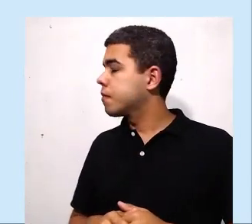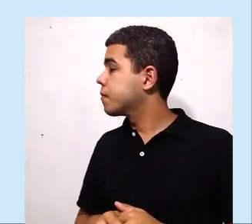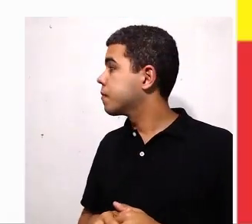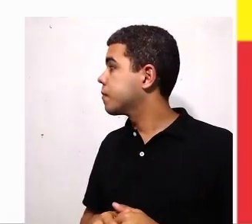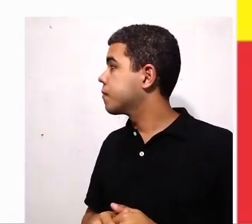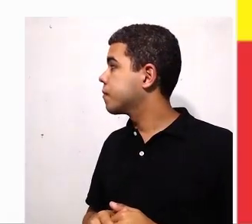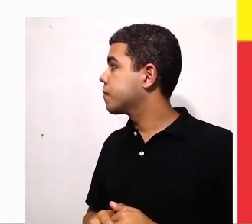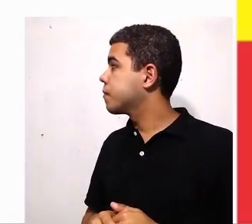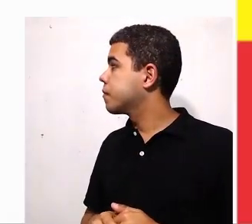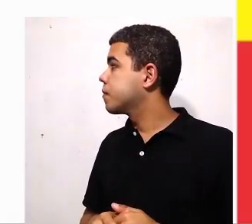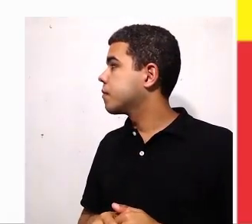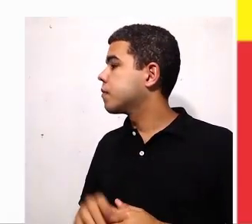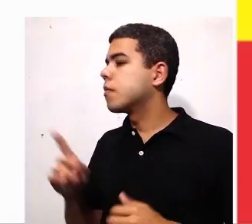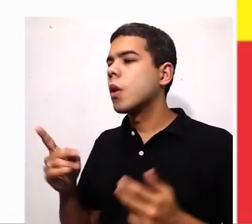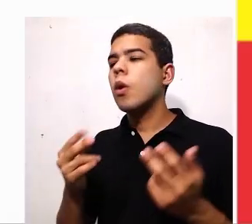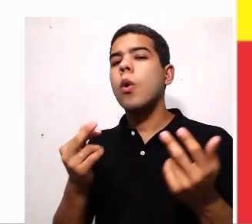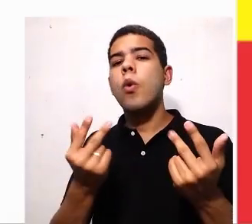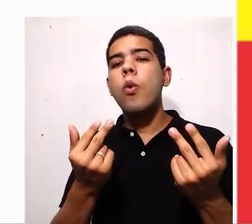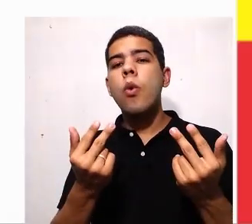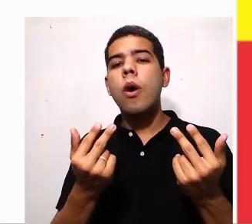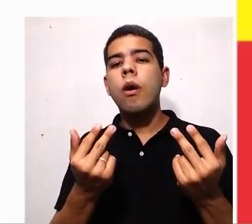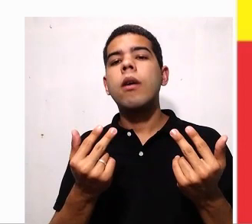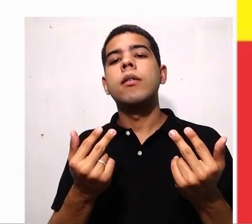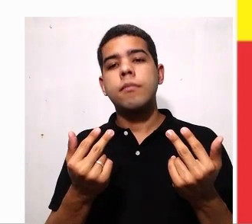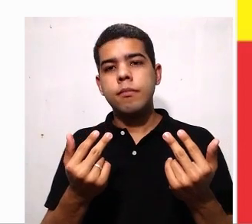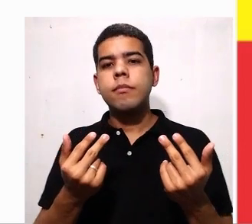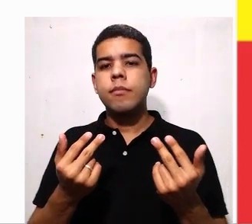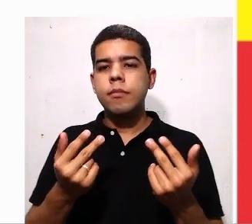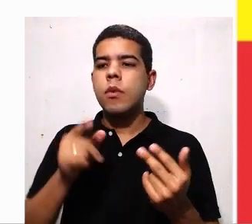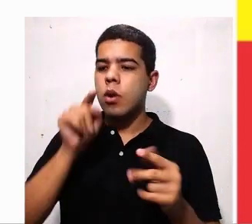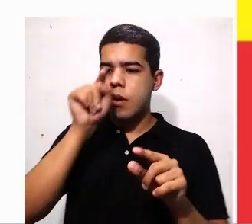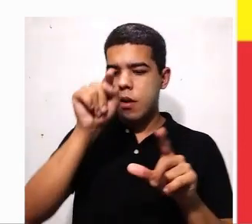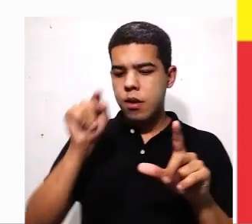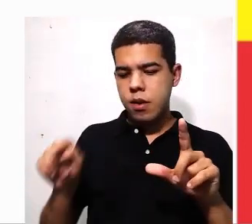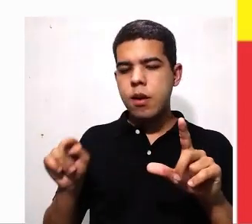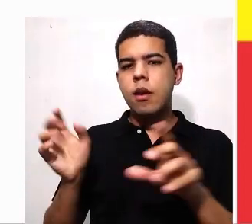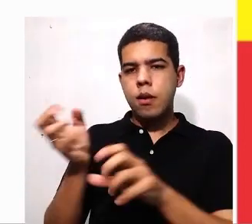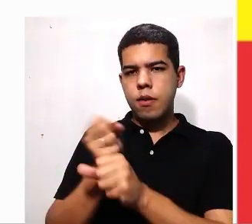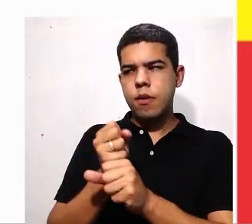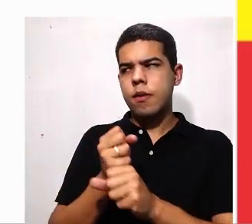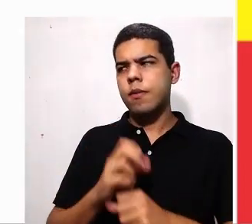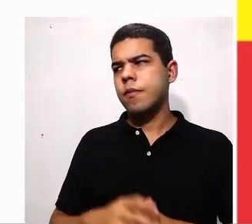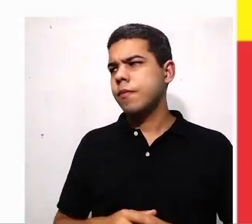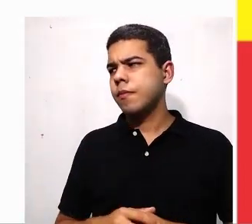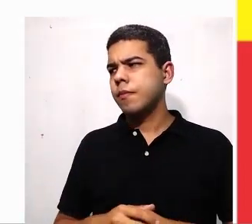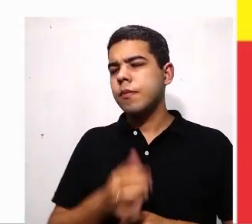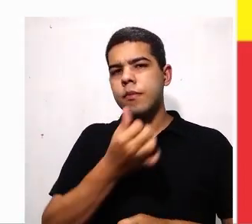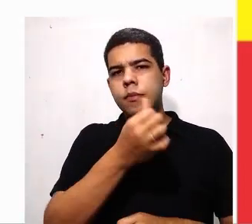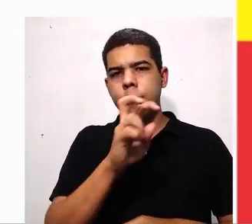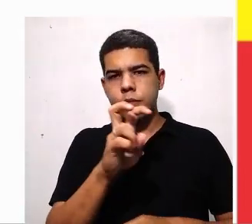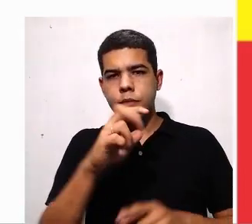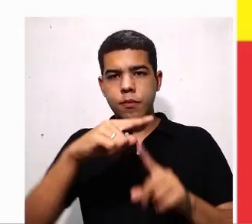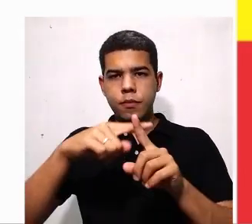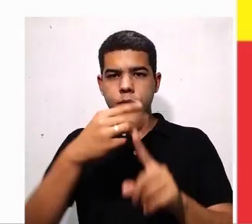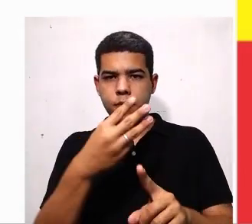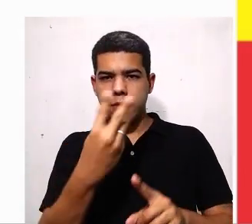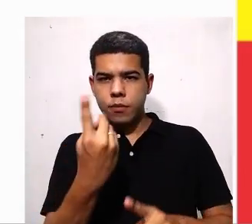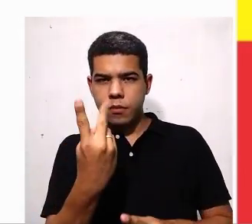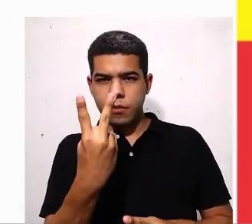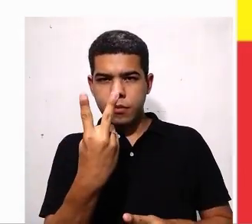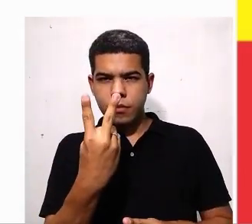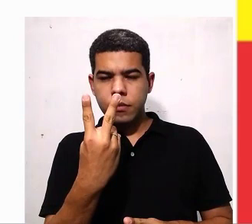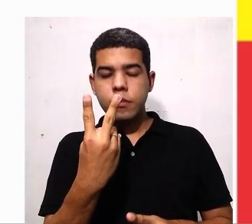temos esse ângulo aí. Vai ser igual a quem? Show de bola, assim mesmo. Igual à soma dos outros dois longe dele. Então aí, 65